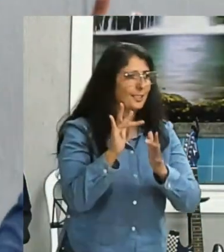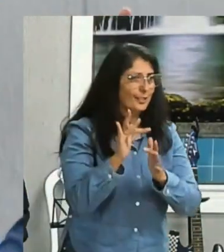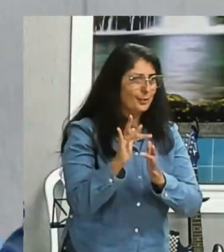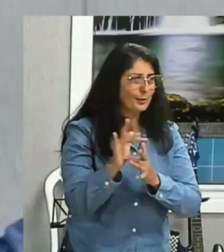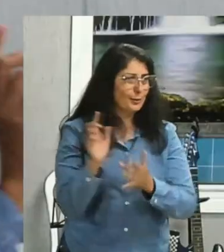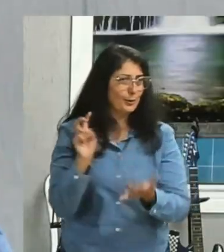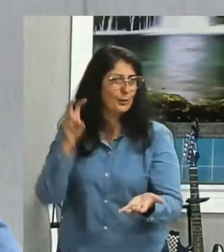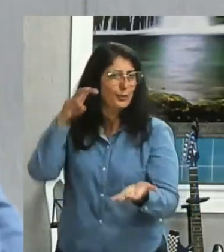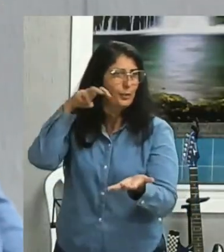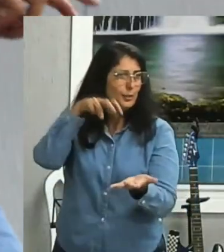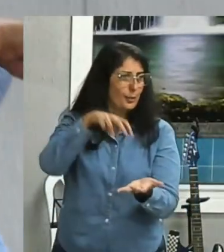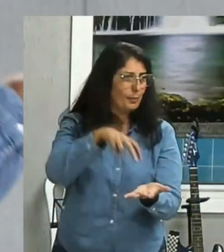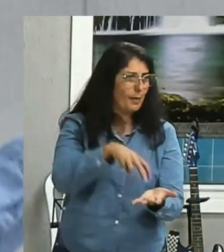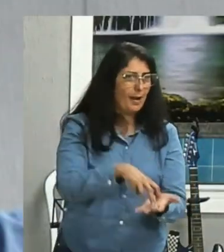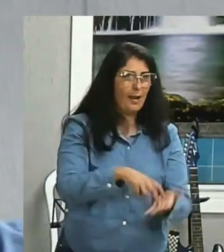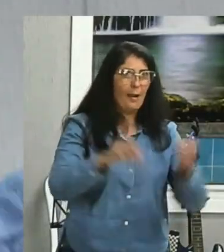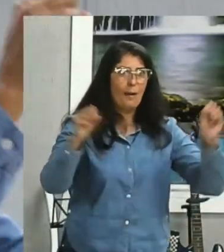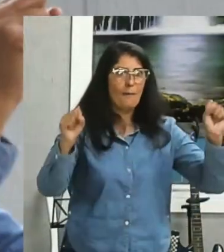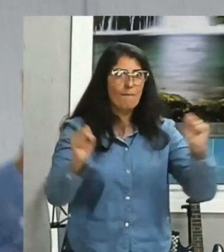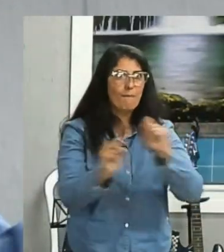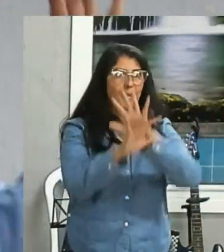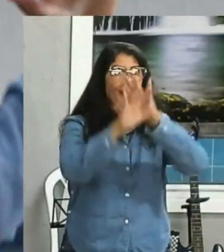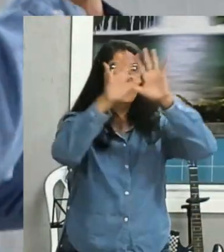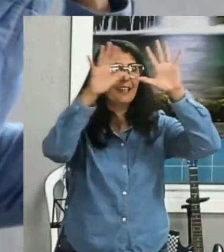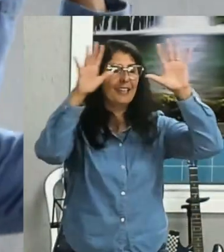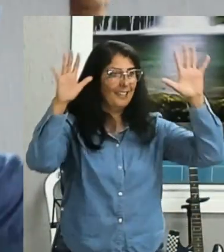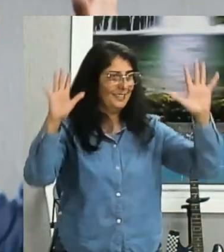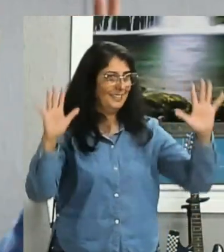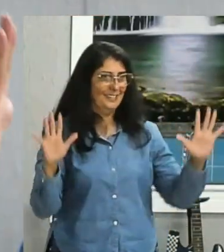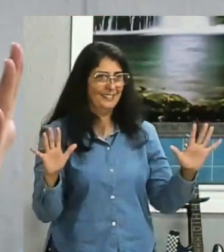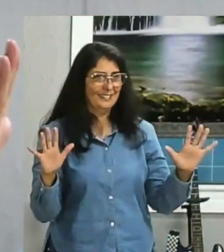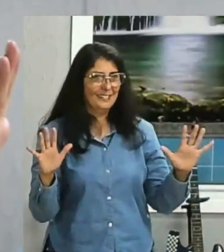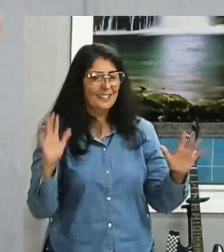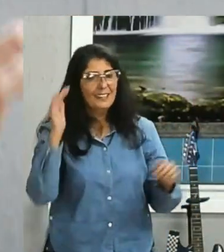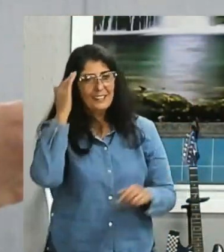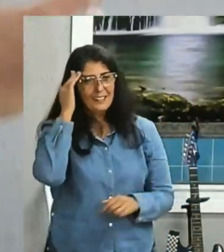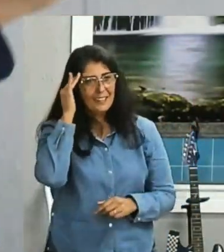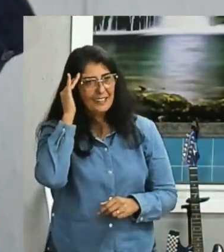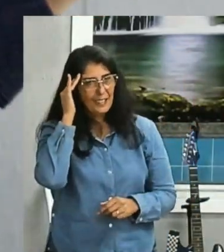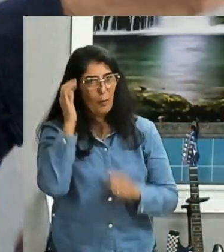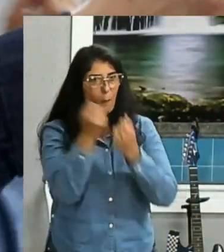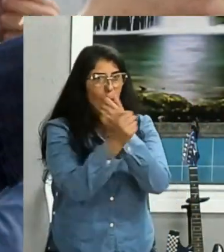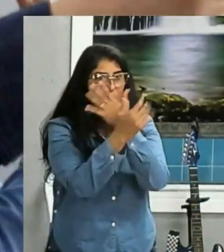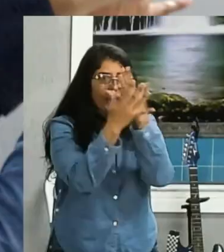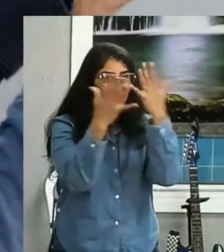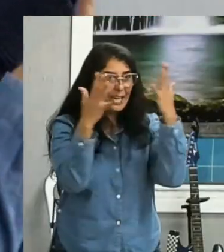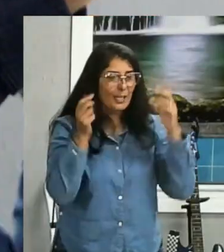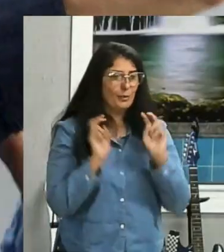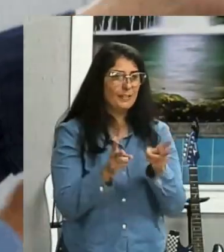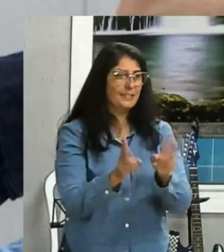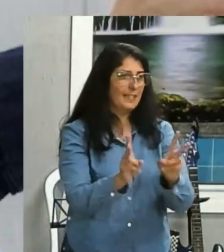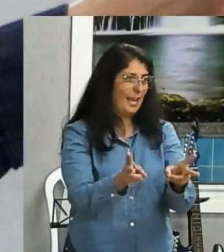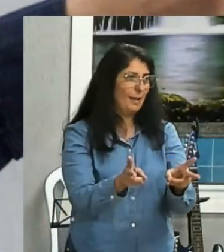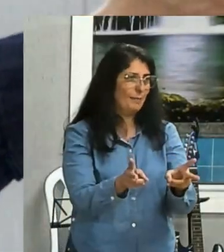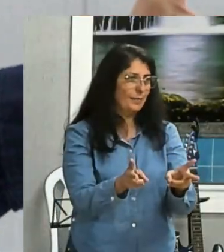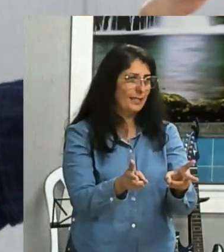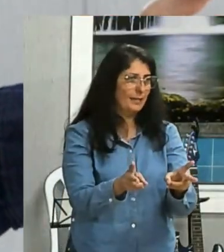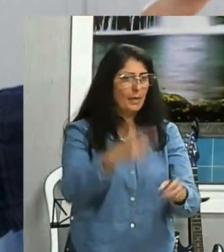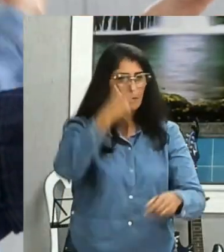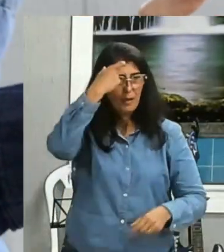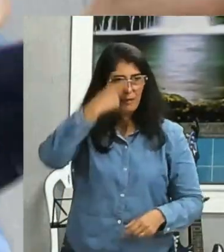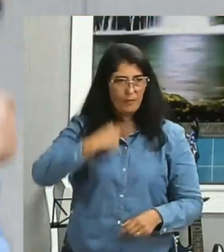levanta no seu esplendor. O brilho de Cristo é refletido através da